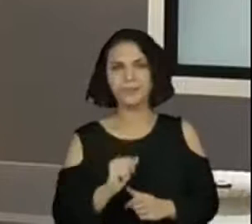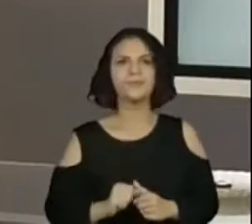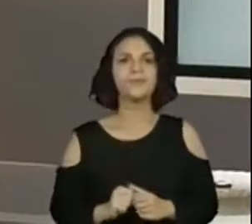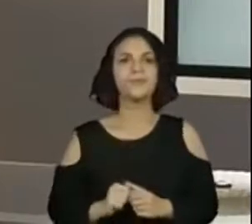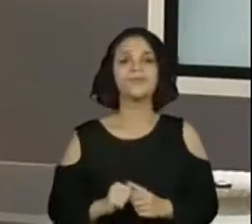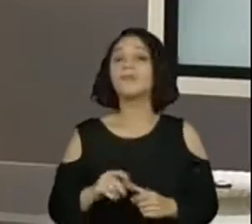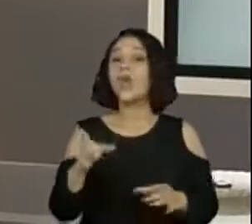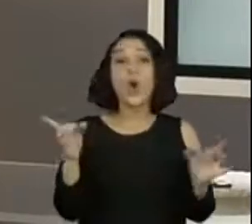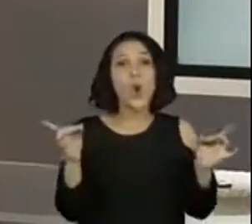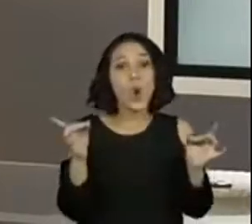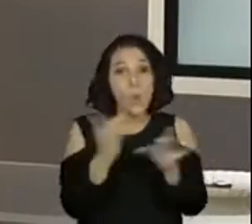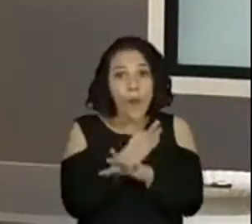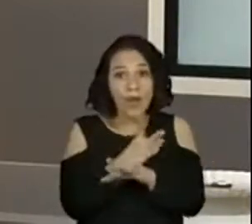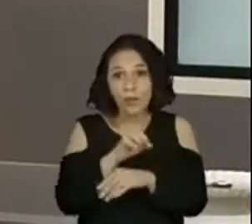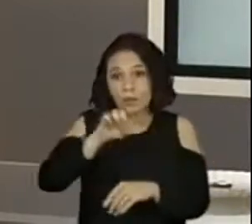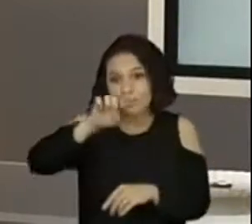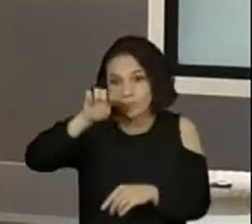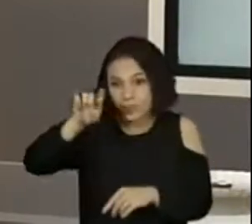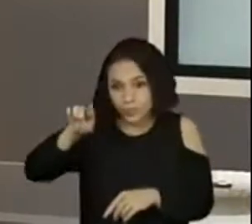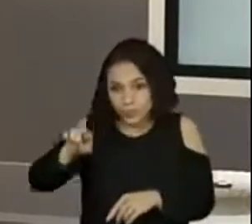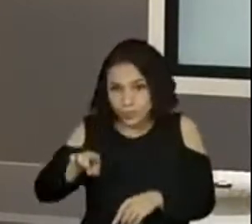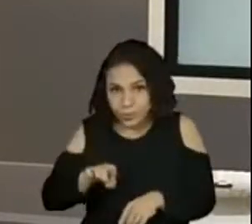dá uma volta completa,